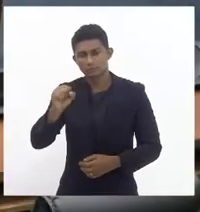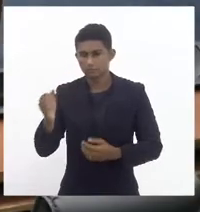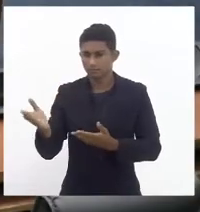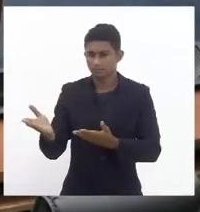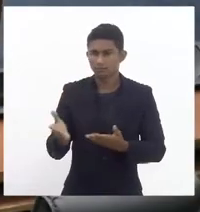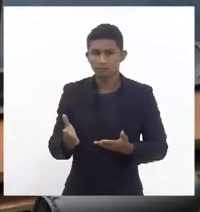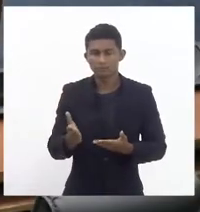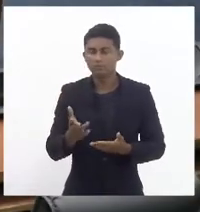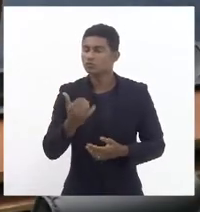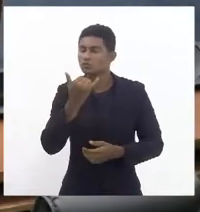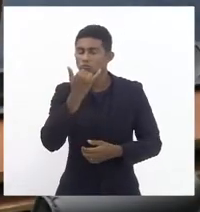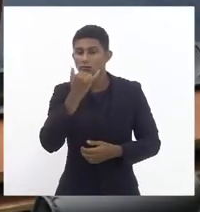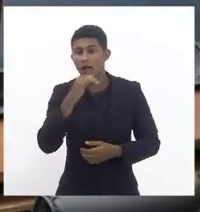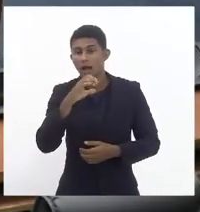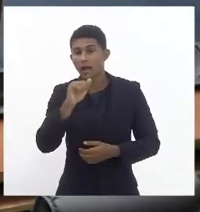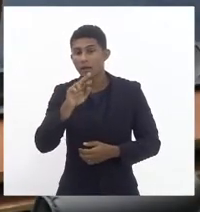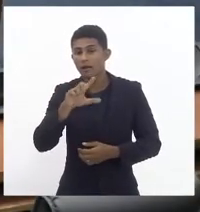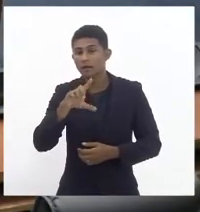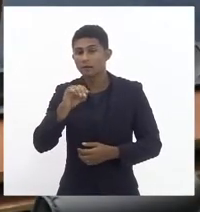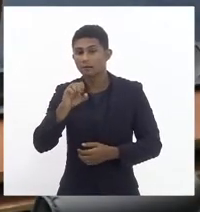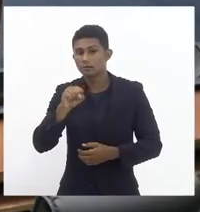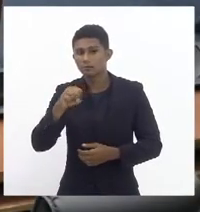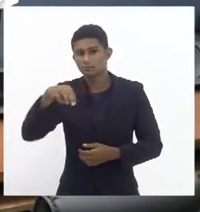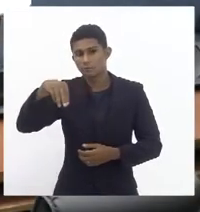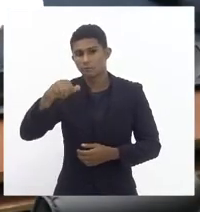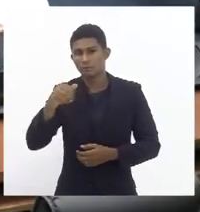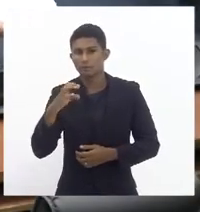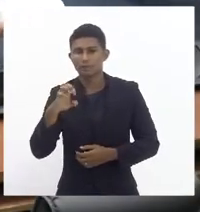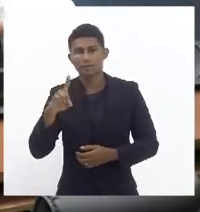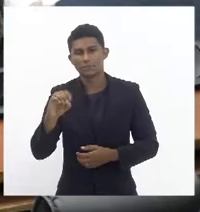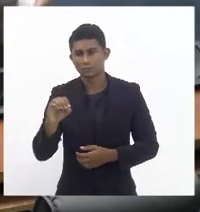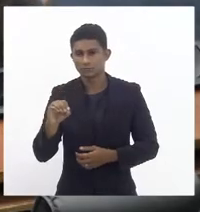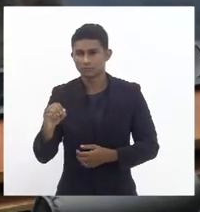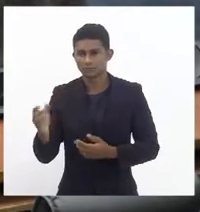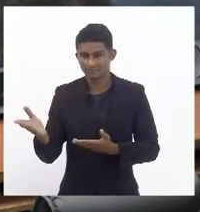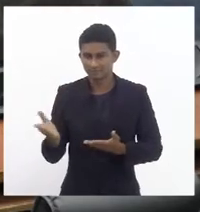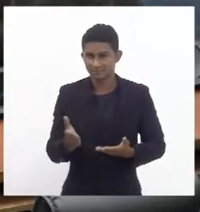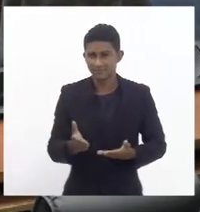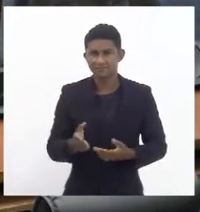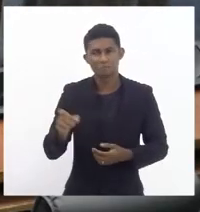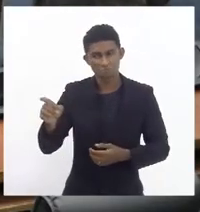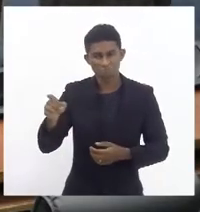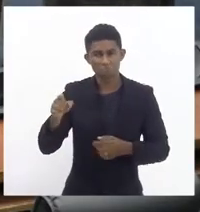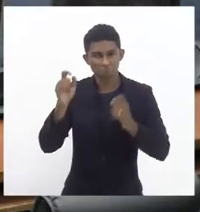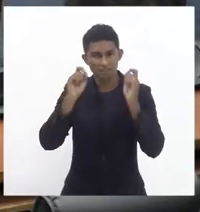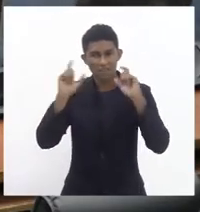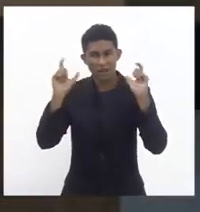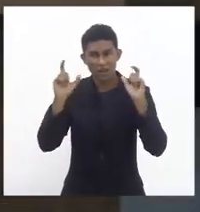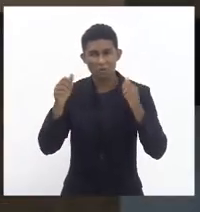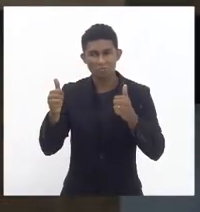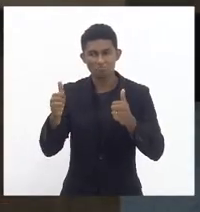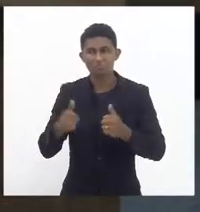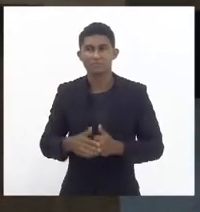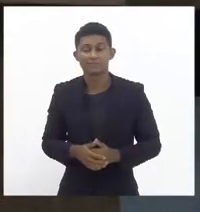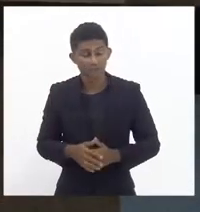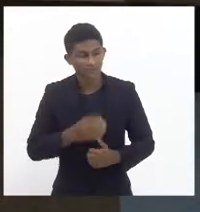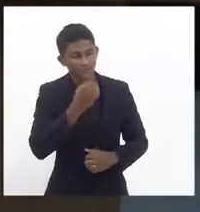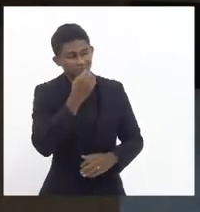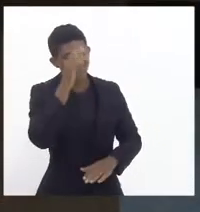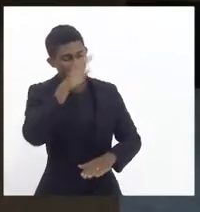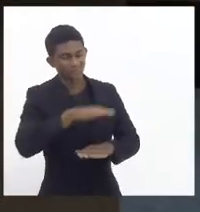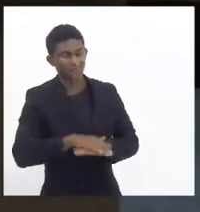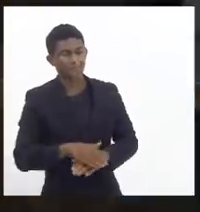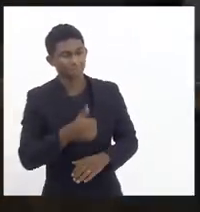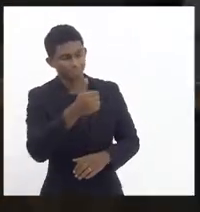o perdão Carlos Macedo Eu tentava esperto estava a prestar atenção nos trabalho boa tarde Presidente